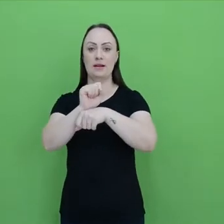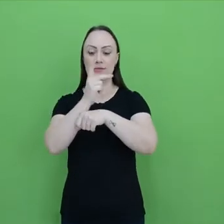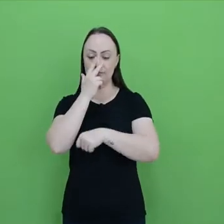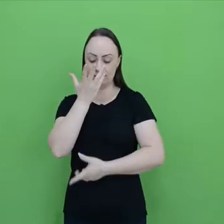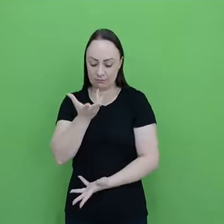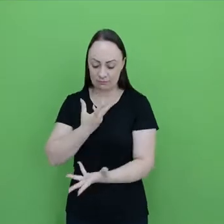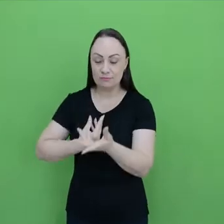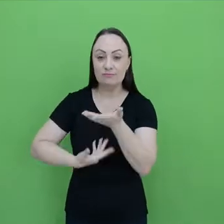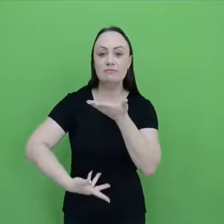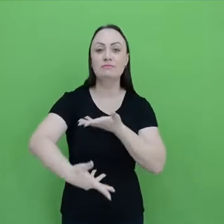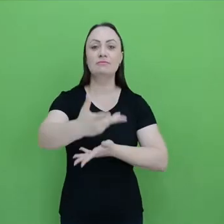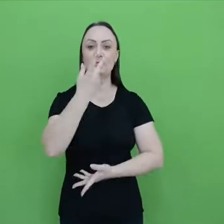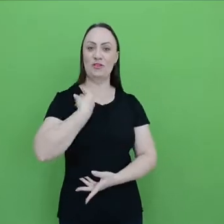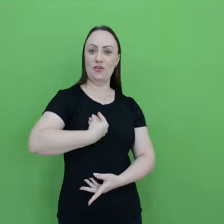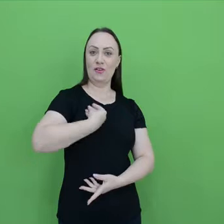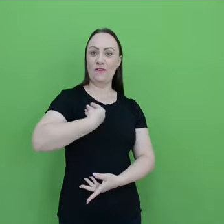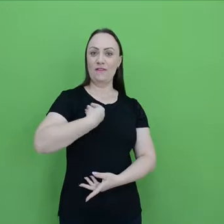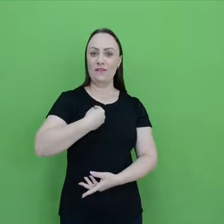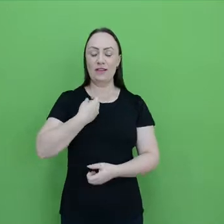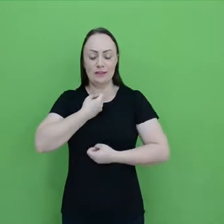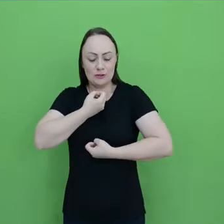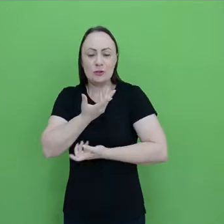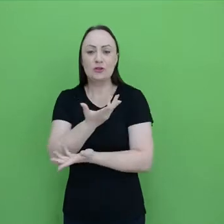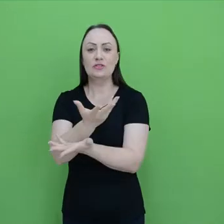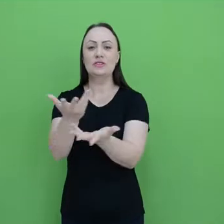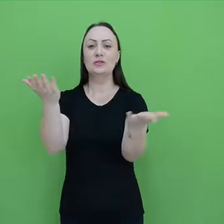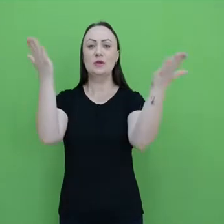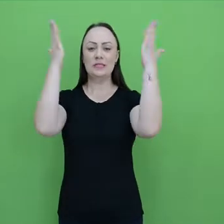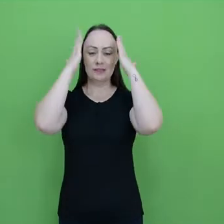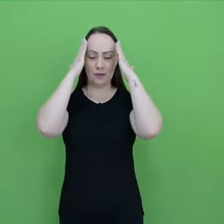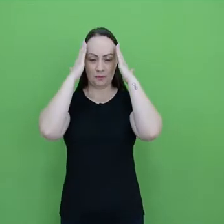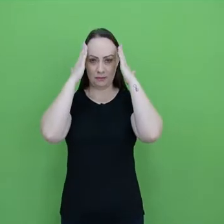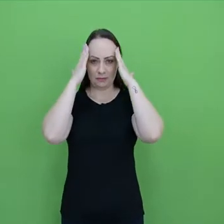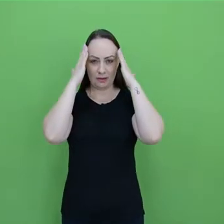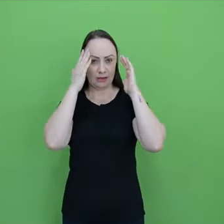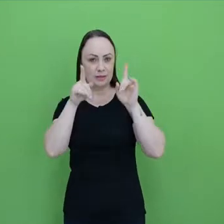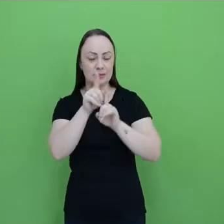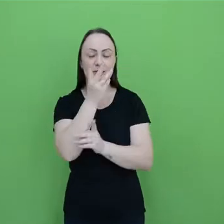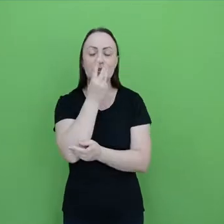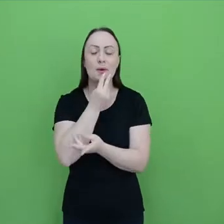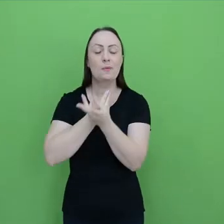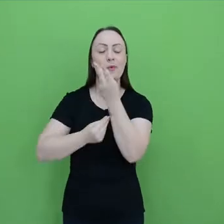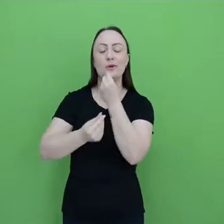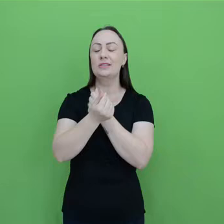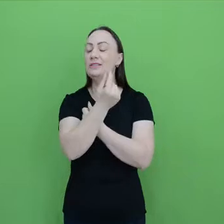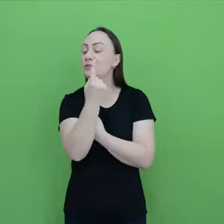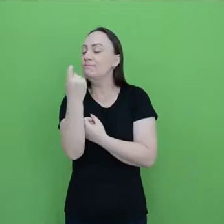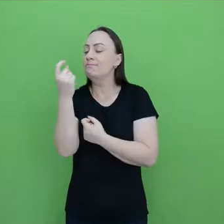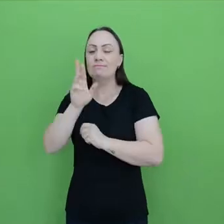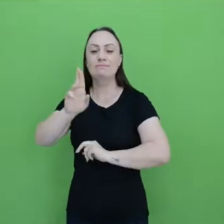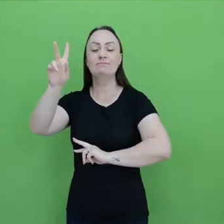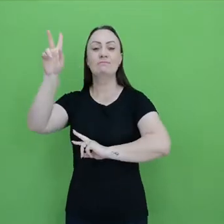nos alimentamos do escambo de vidas, confissões, saberes, sabores